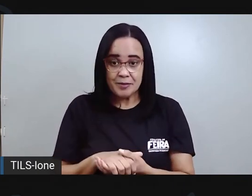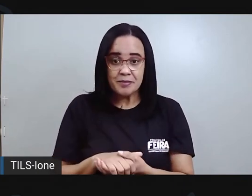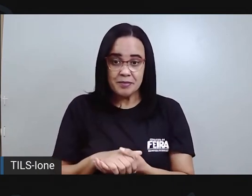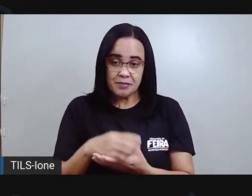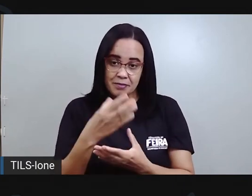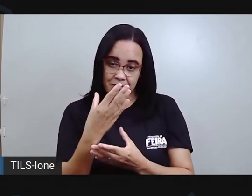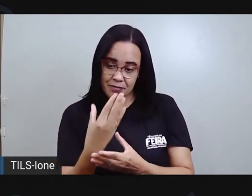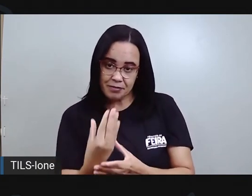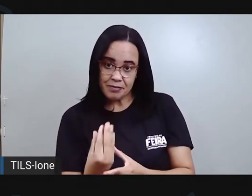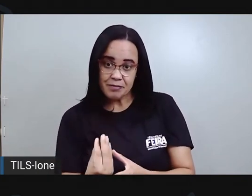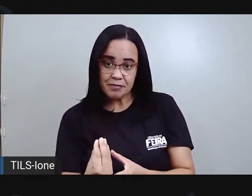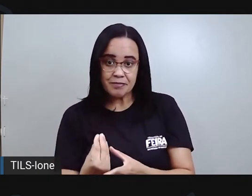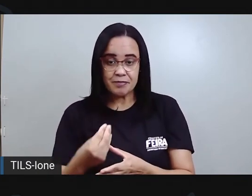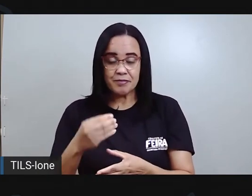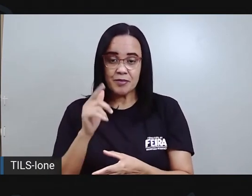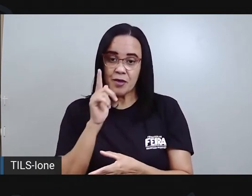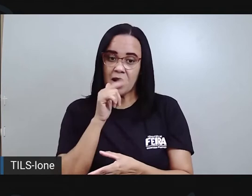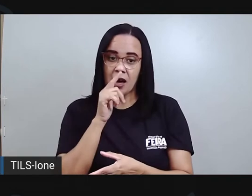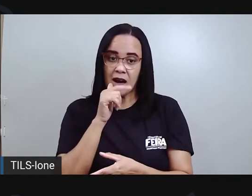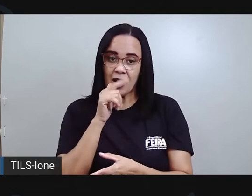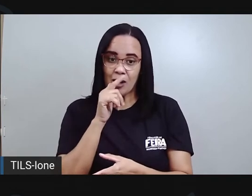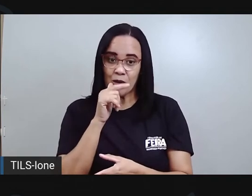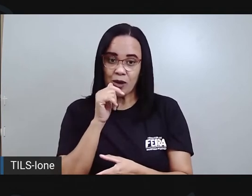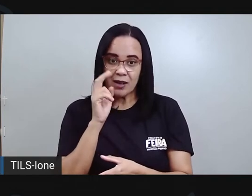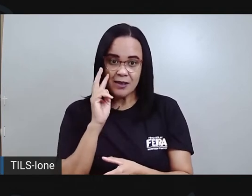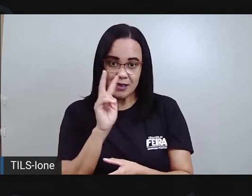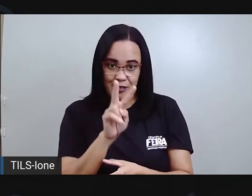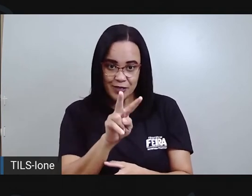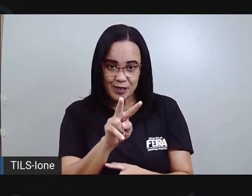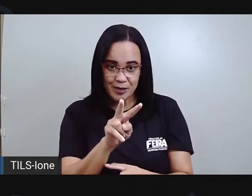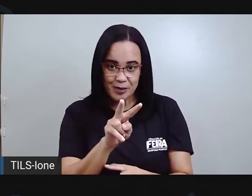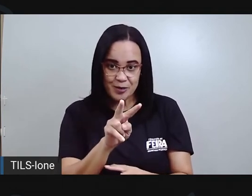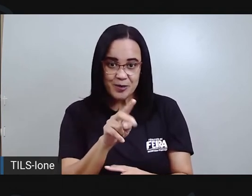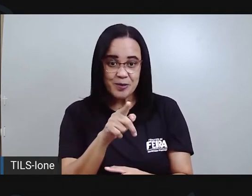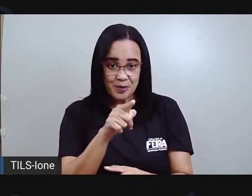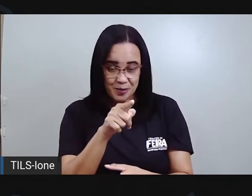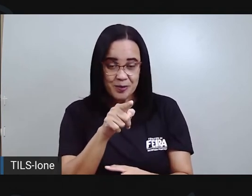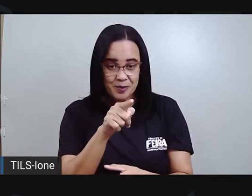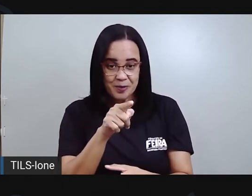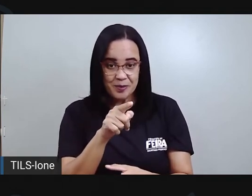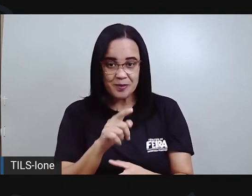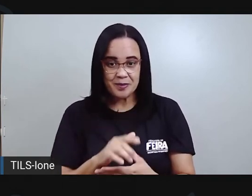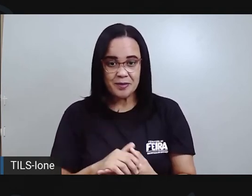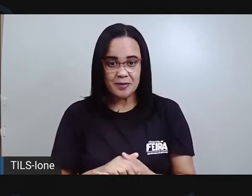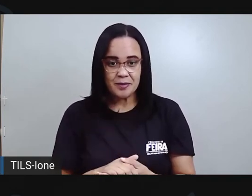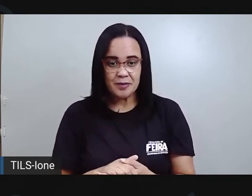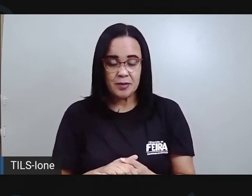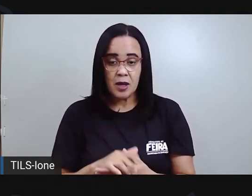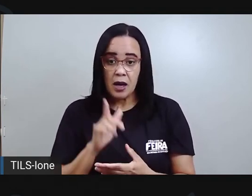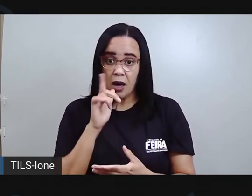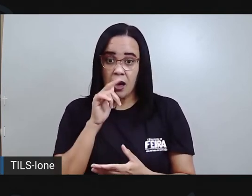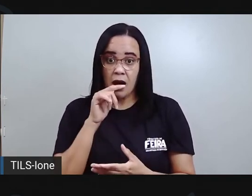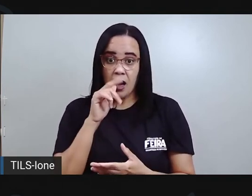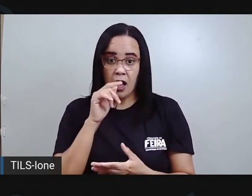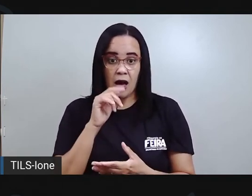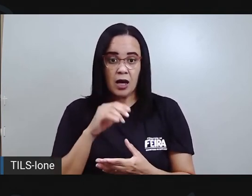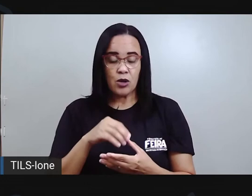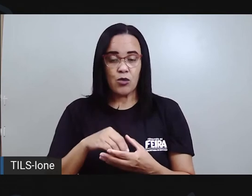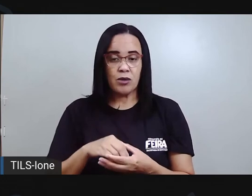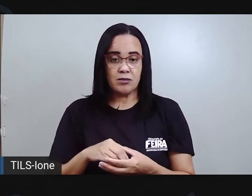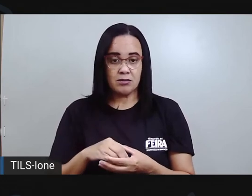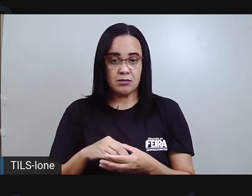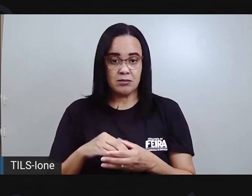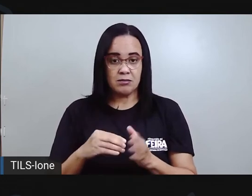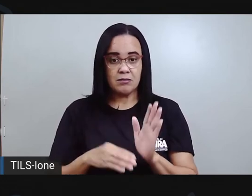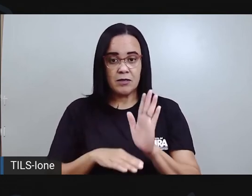molhar o filtro, ela vai subindo, ó. Vocês conseguem ver daí? E ela vai molhando o filtro todo. E à